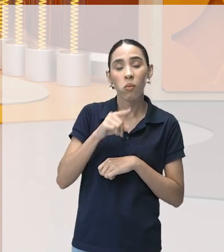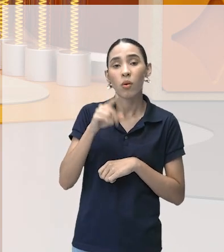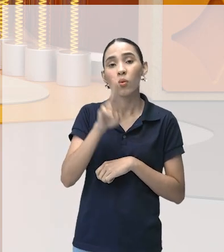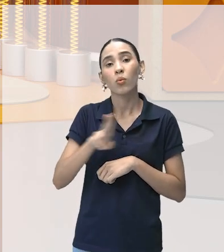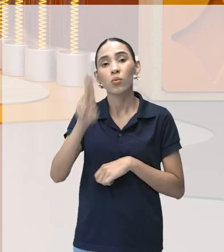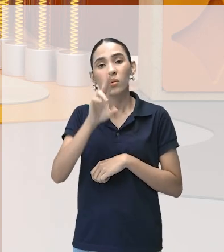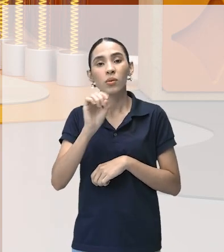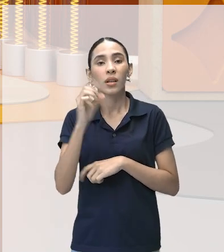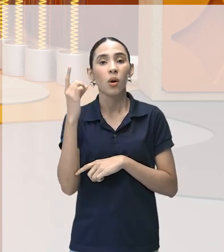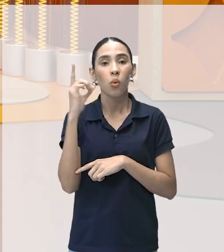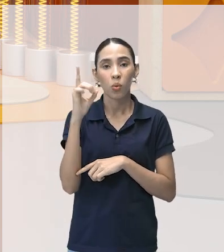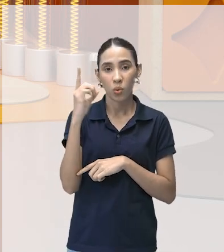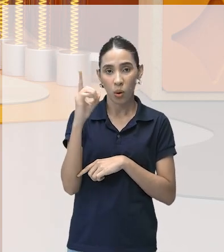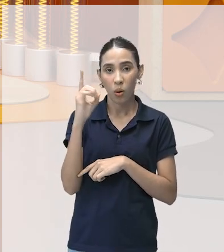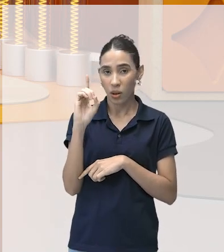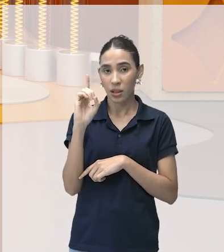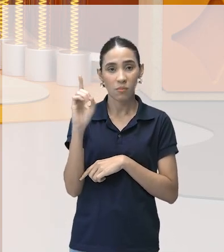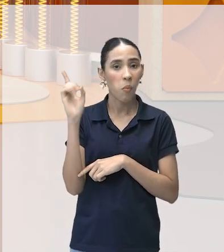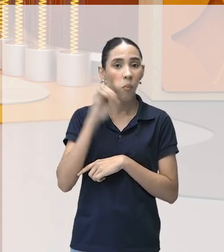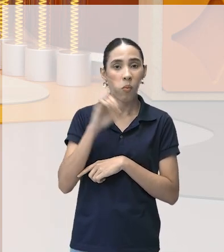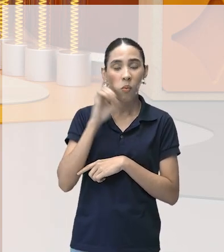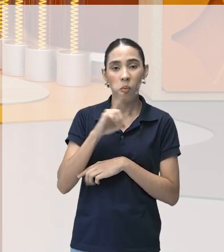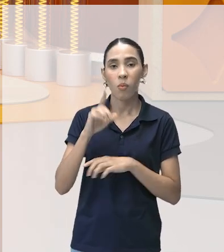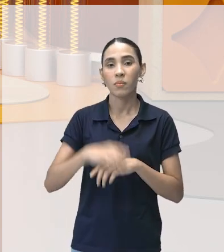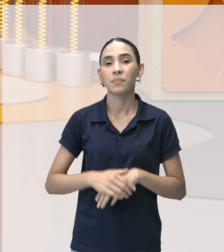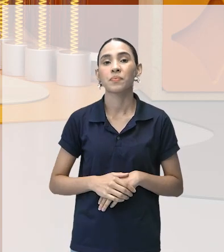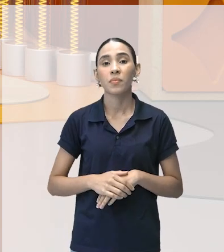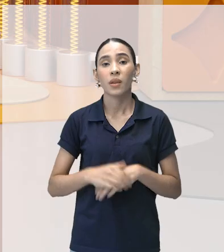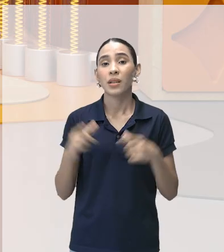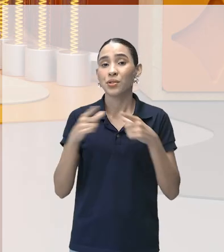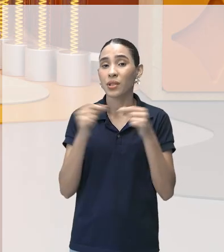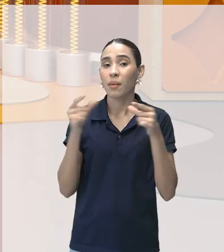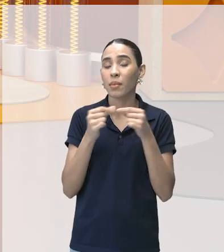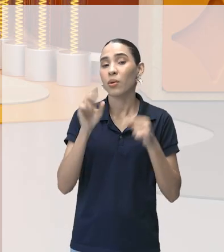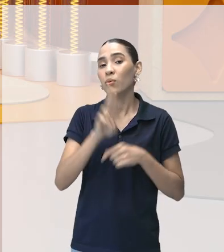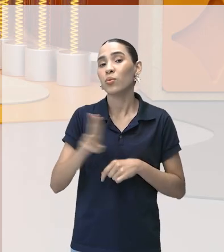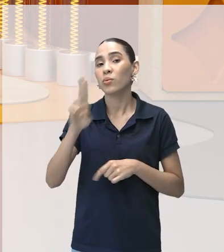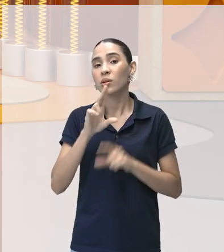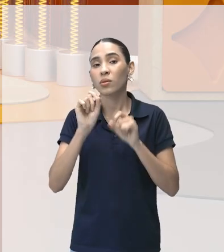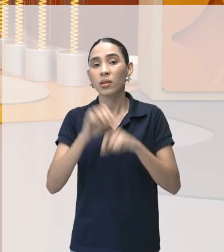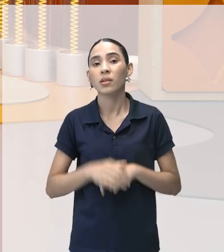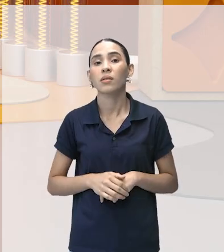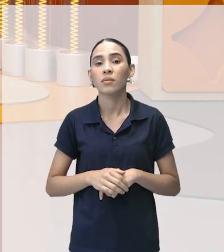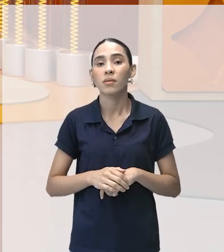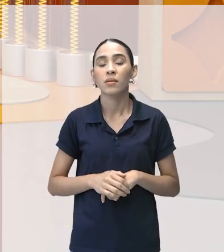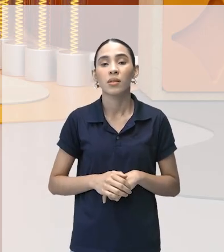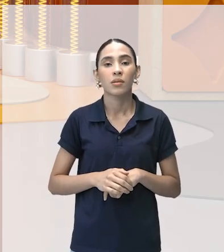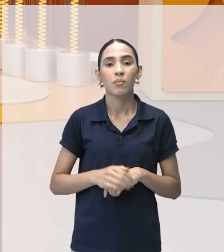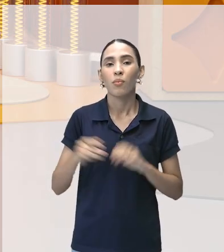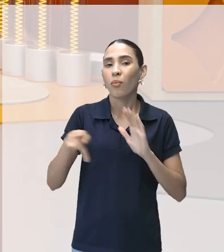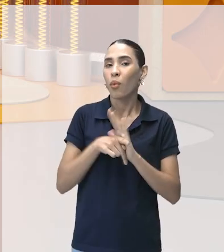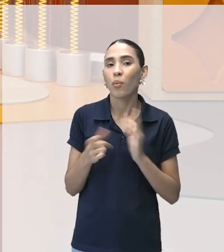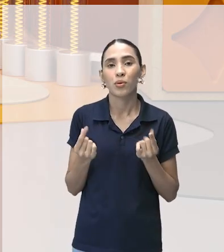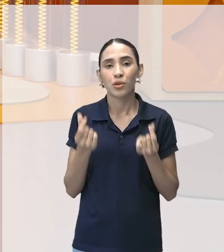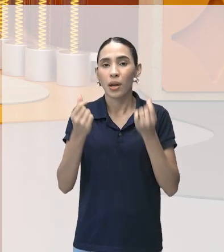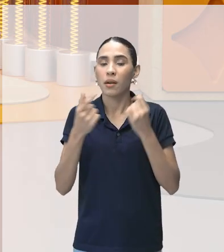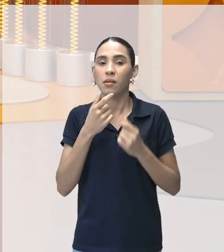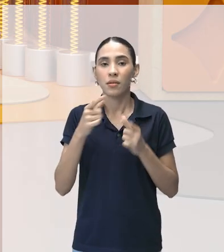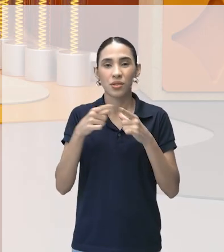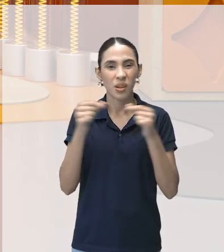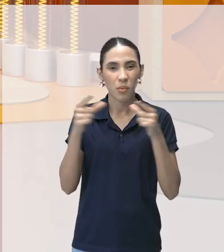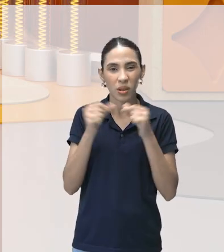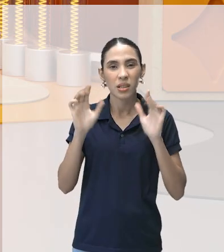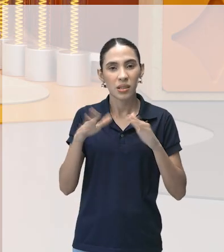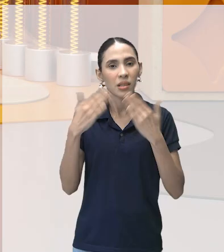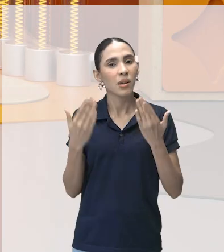que utiliza o dólar americano, né? O Japão, que utiliza o iene japonês. Então, a gente